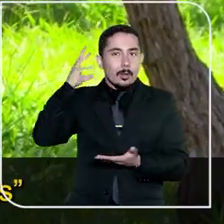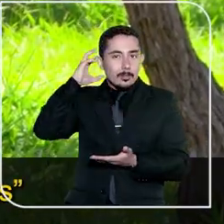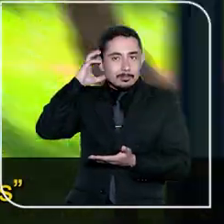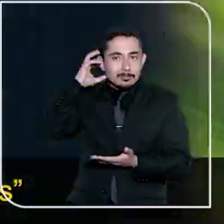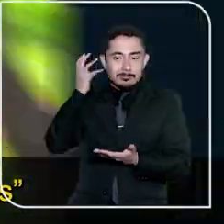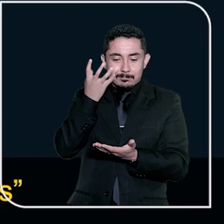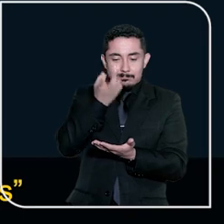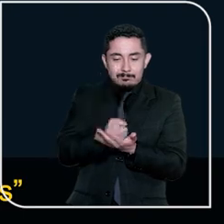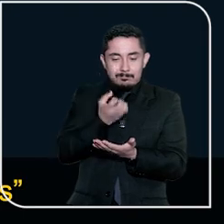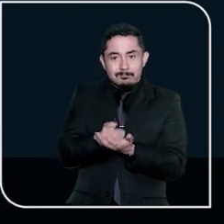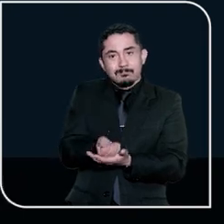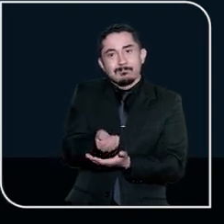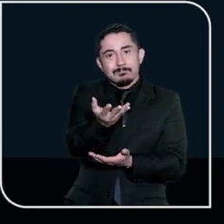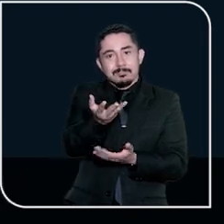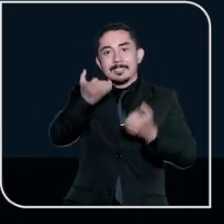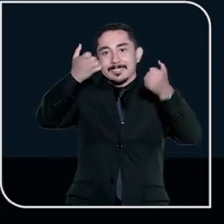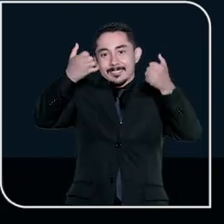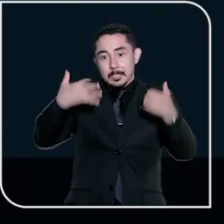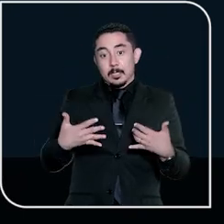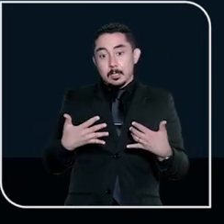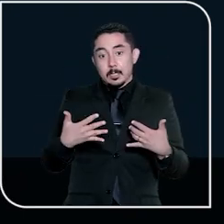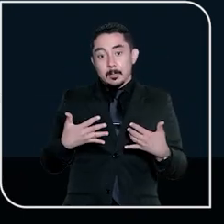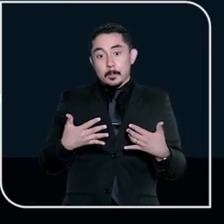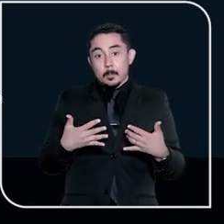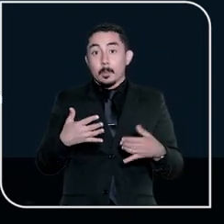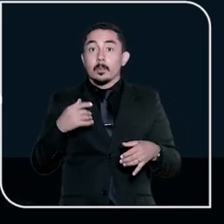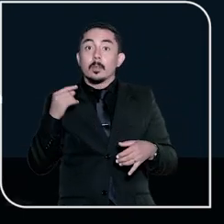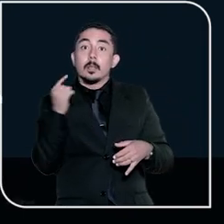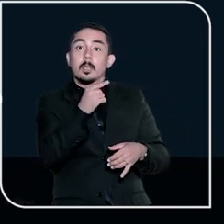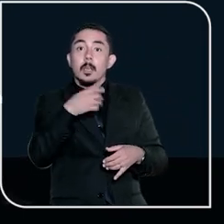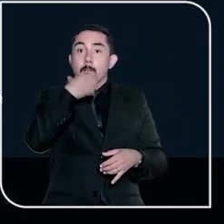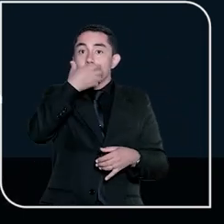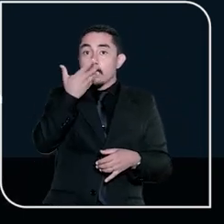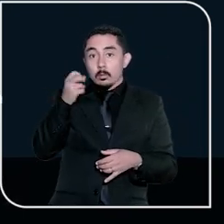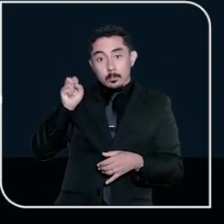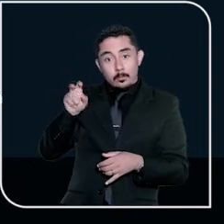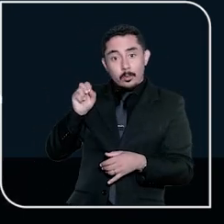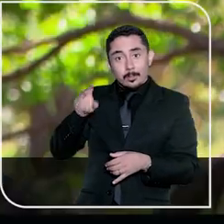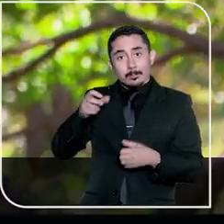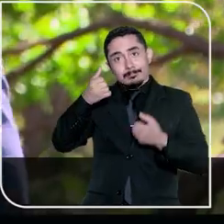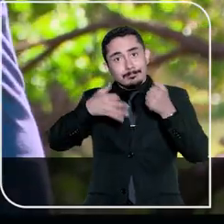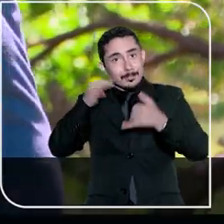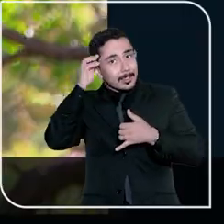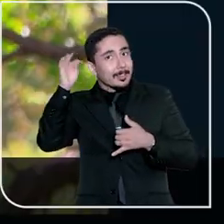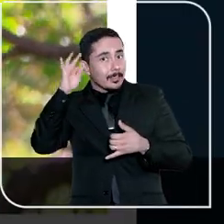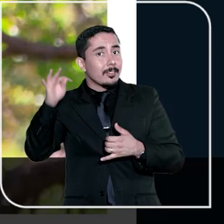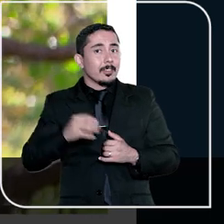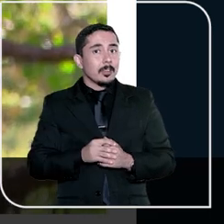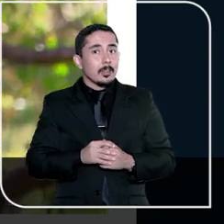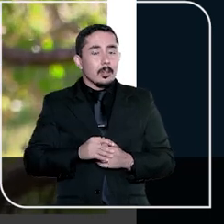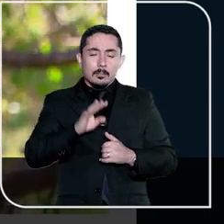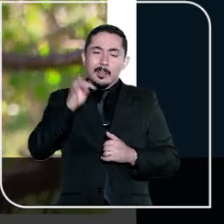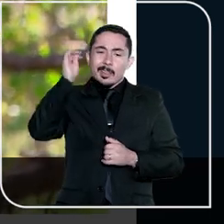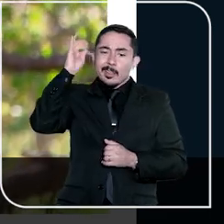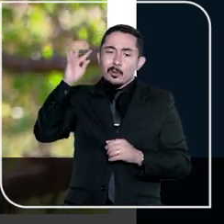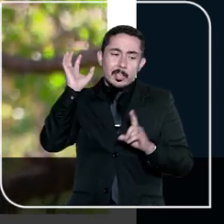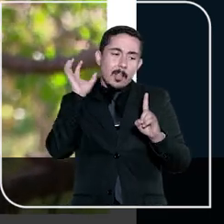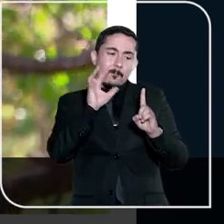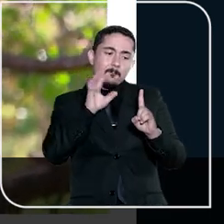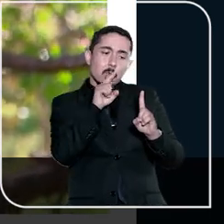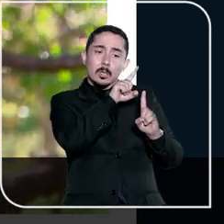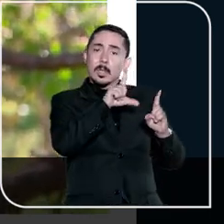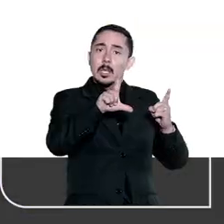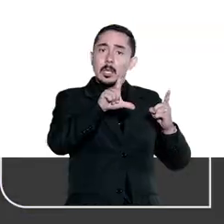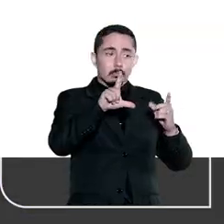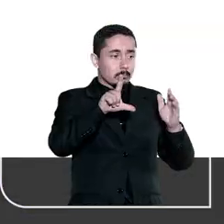podcast contando causas sobre a teoria dos frutos da árvore envenenada vamos contar como que essa teoria